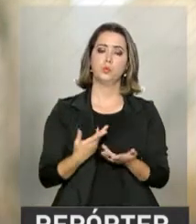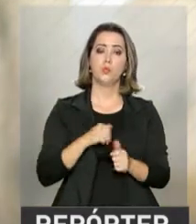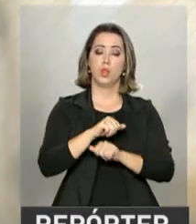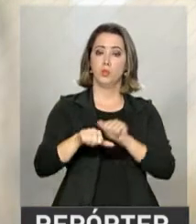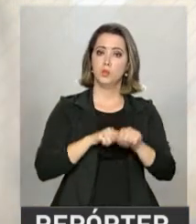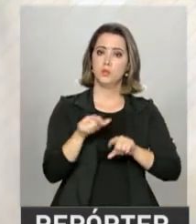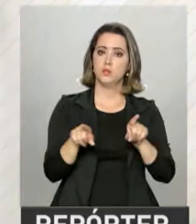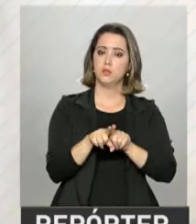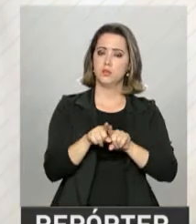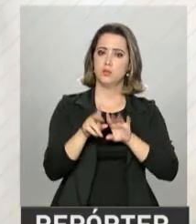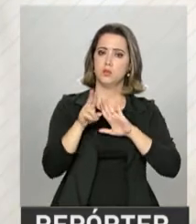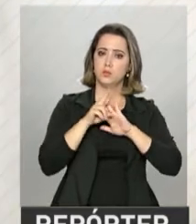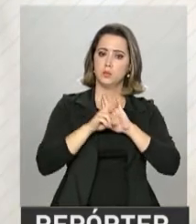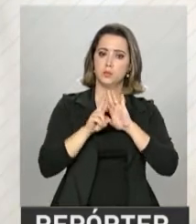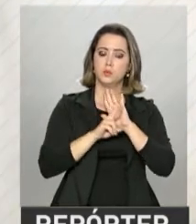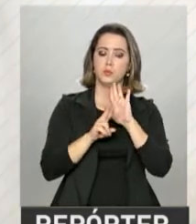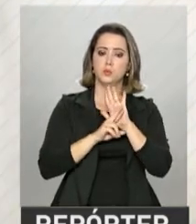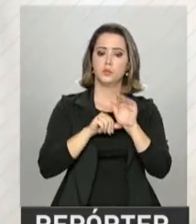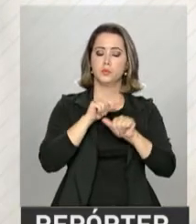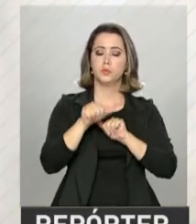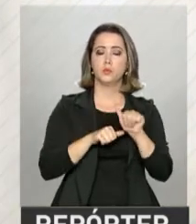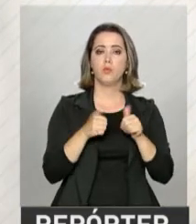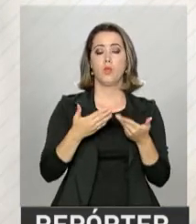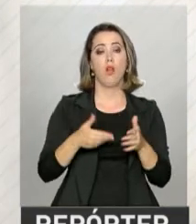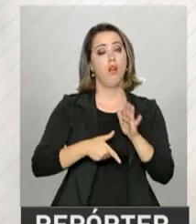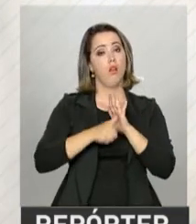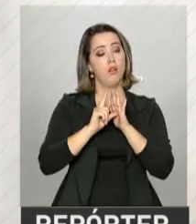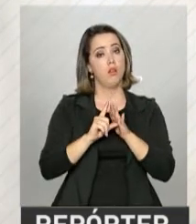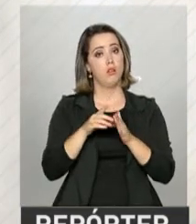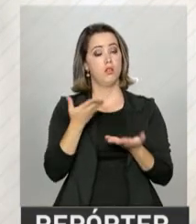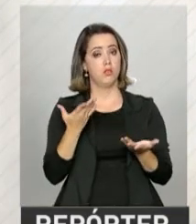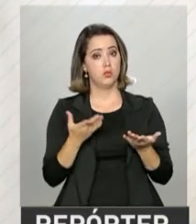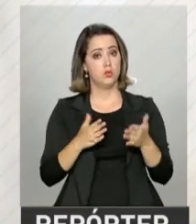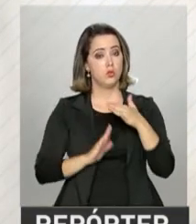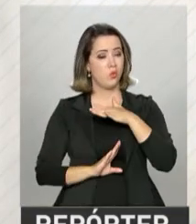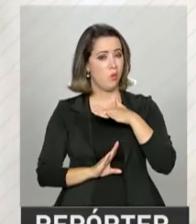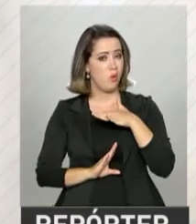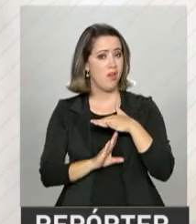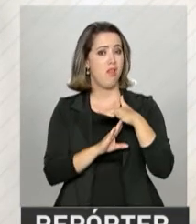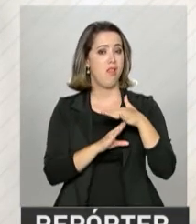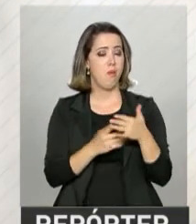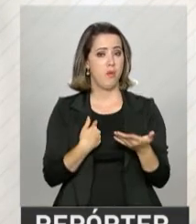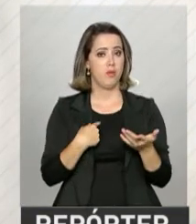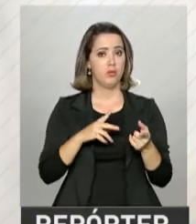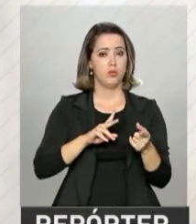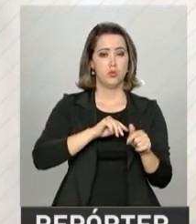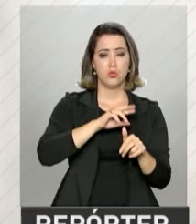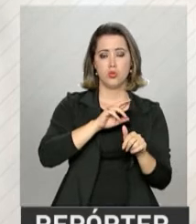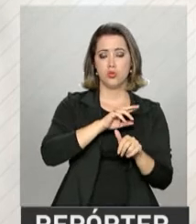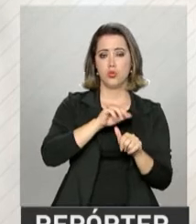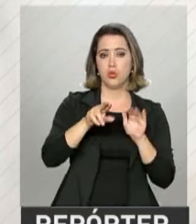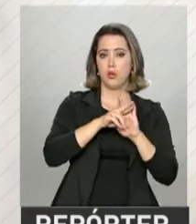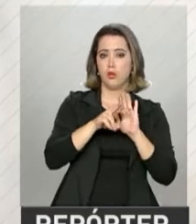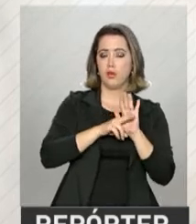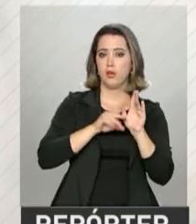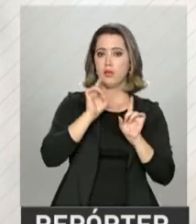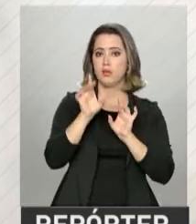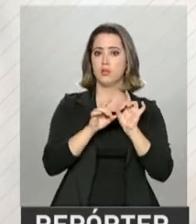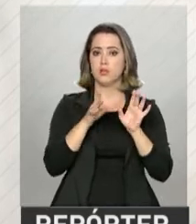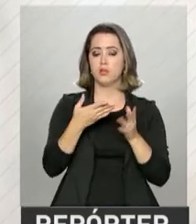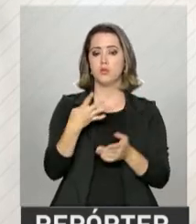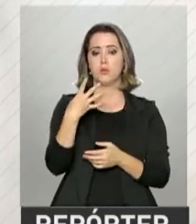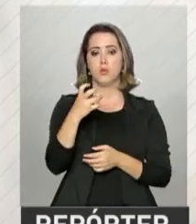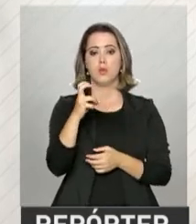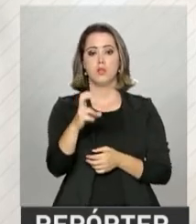na regra de transição antes a proposta limitava o acesso ao pedágio para mulheres com mais de 45 anos